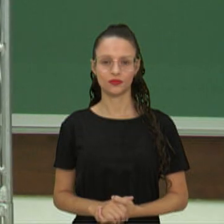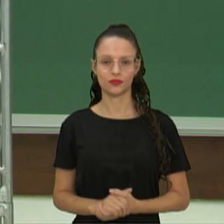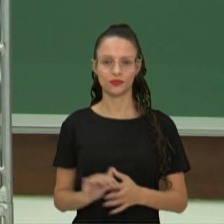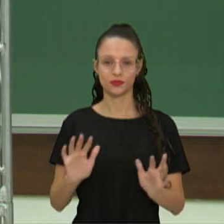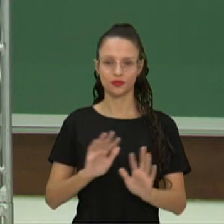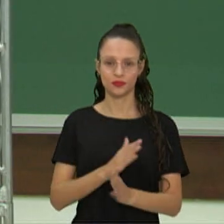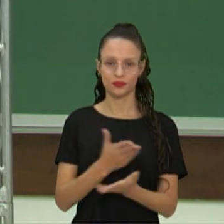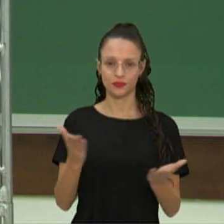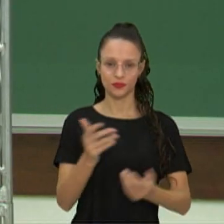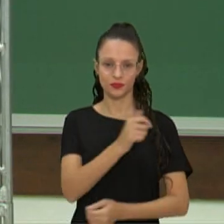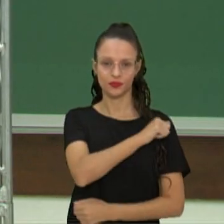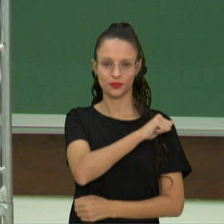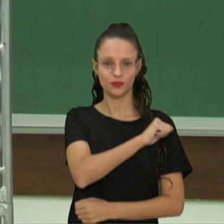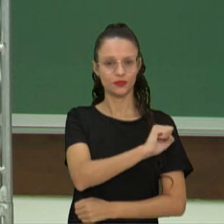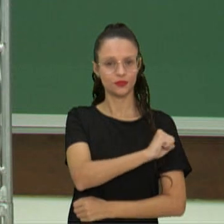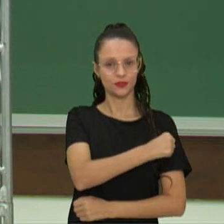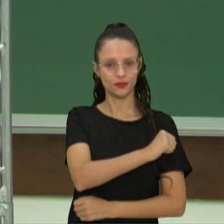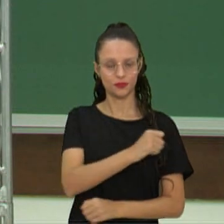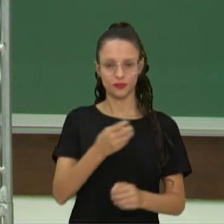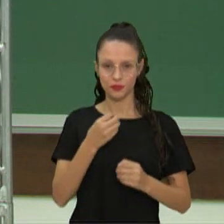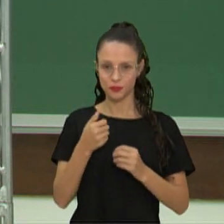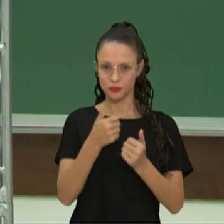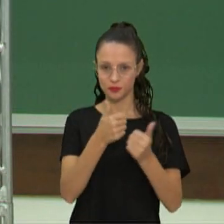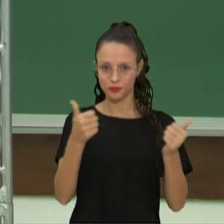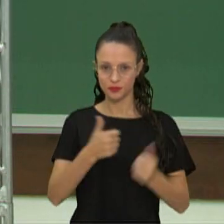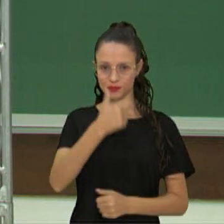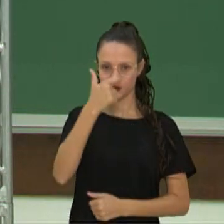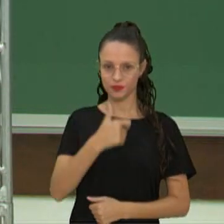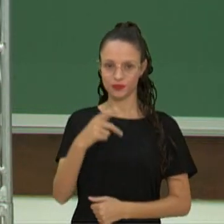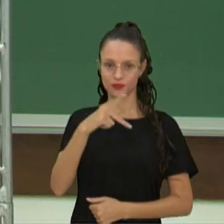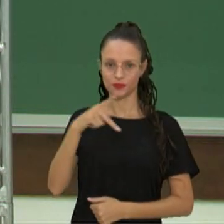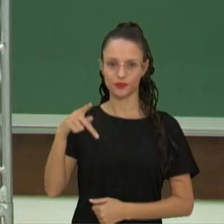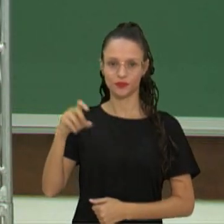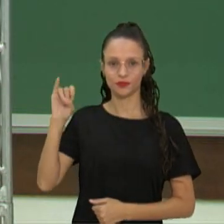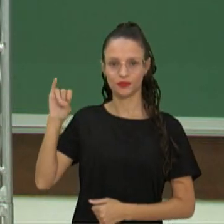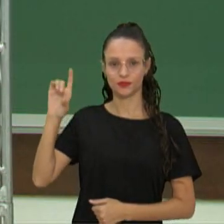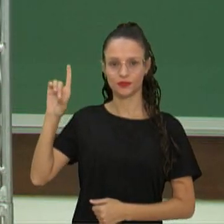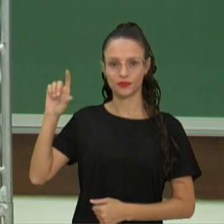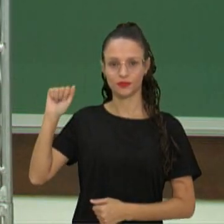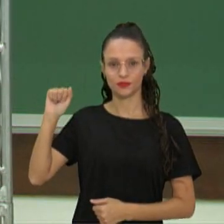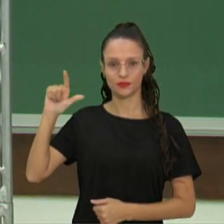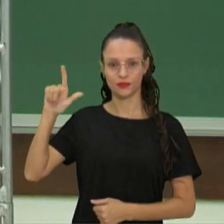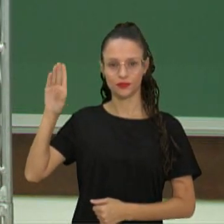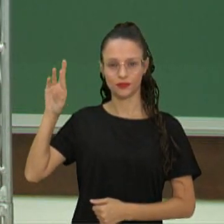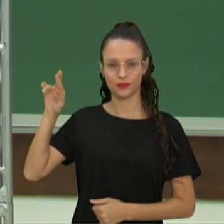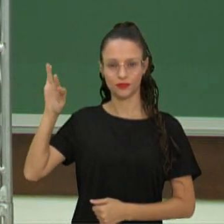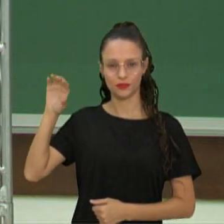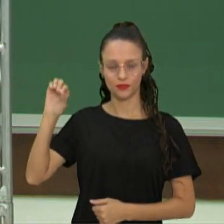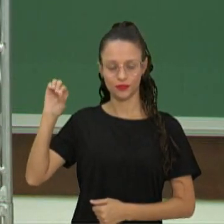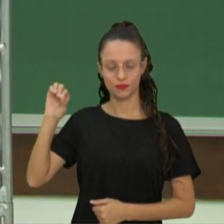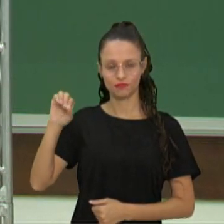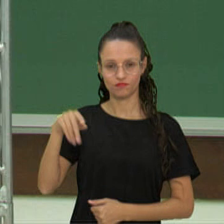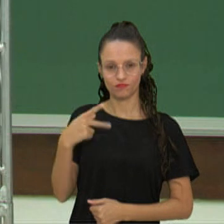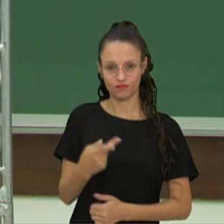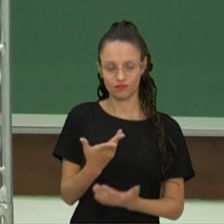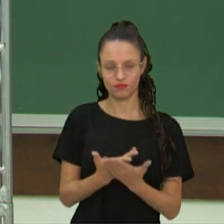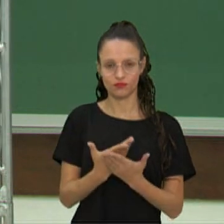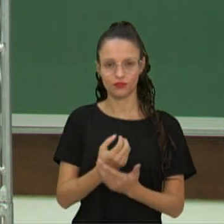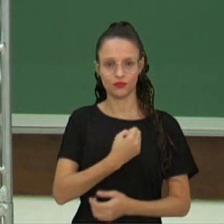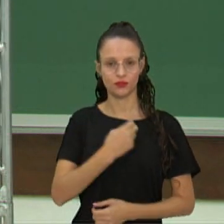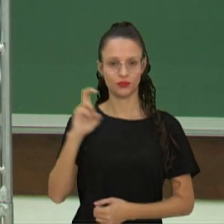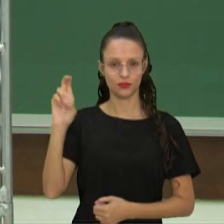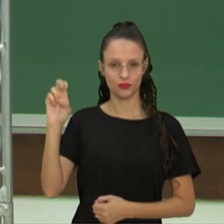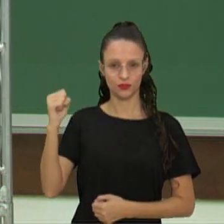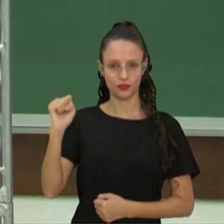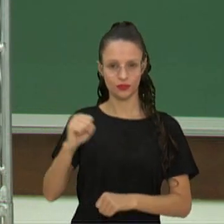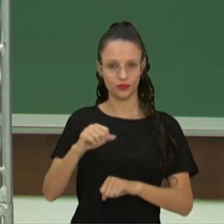Olá pessoal do oitavo ano, tudo bem? Sou o professor Hidalberto, essa é a nossa aula 58 de matemática, mas antes da gente começar eu quero te dar alguns